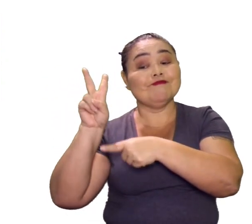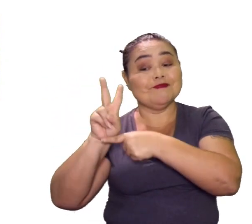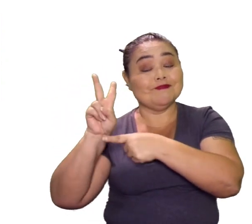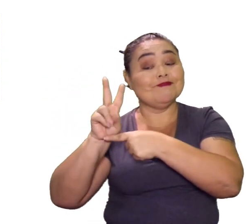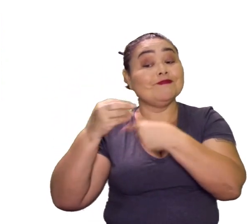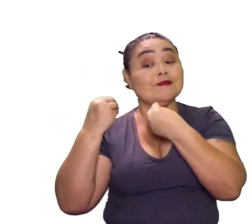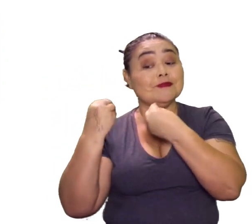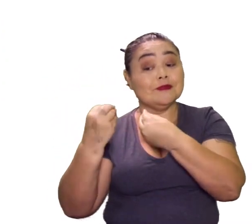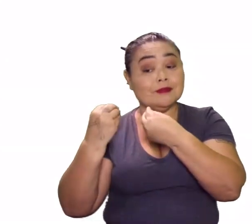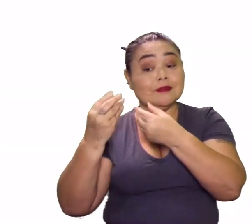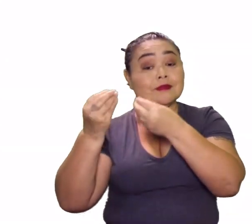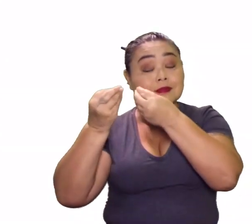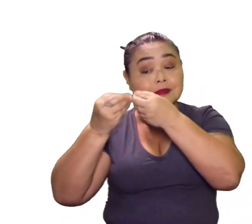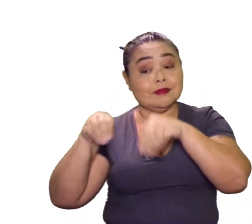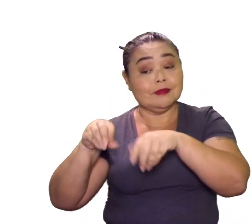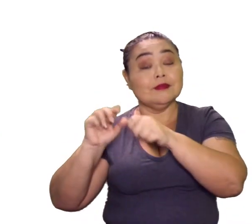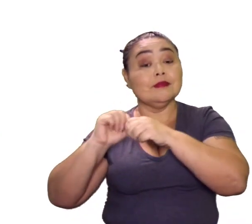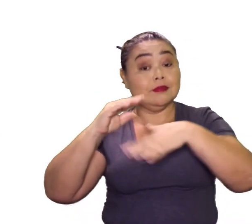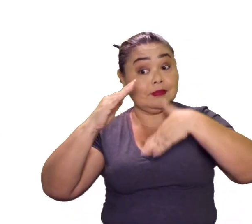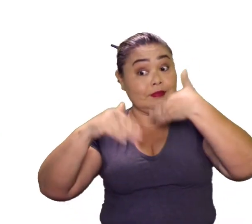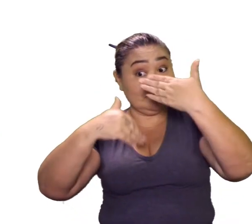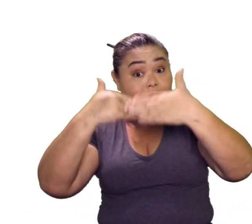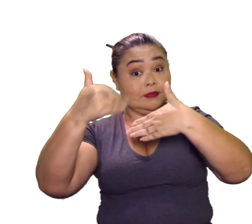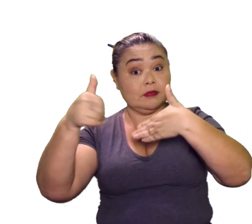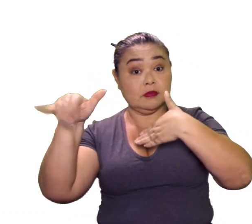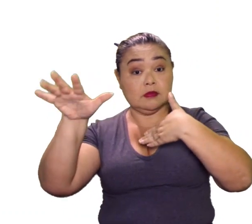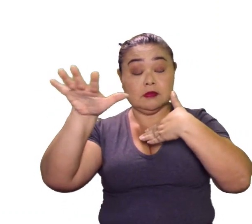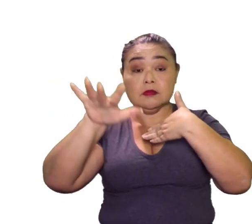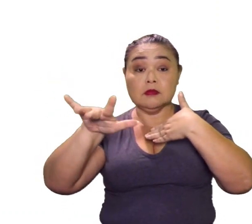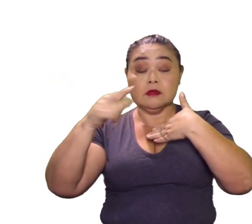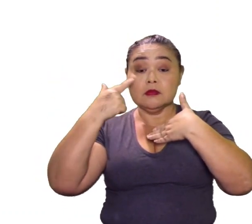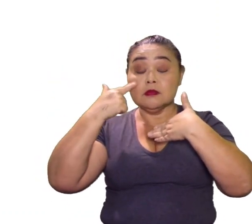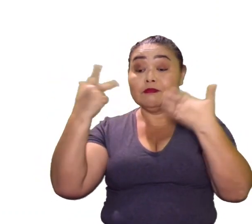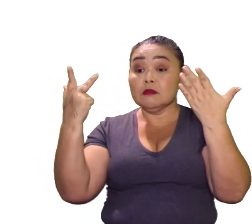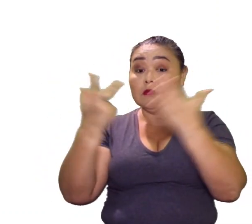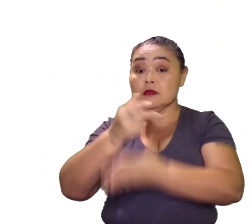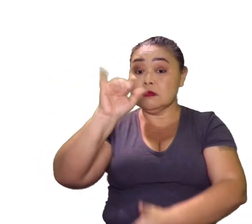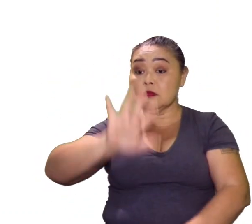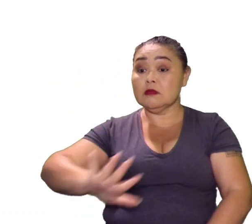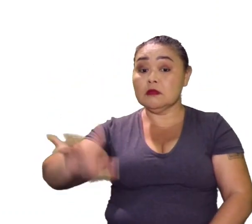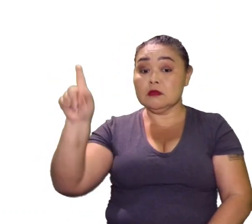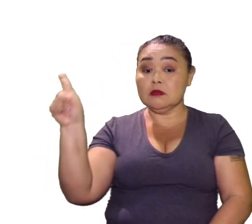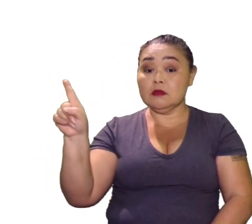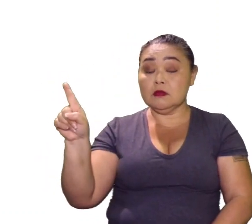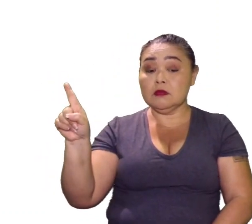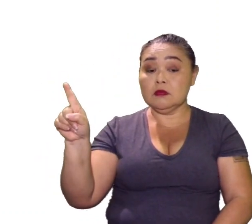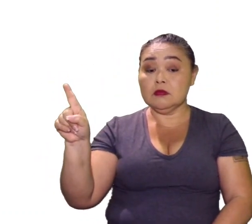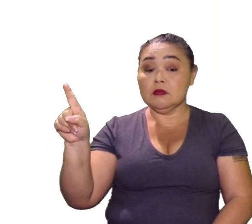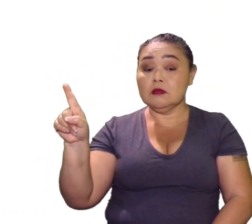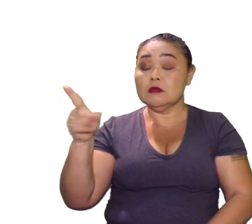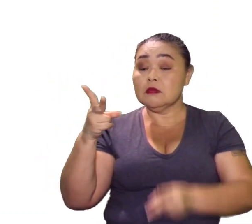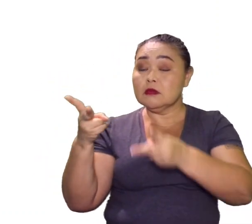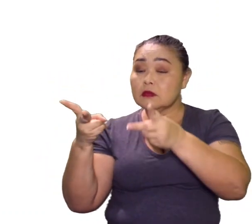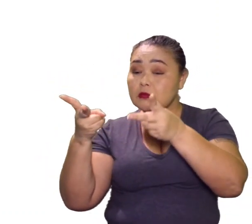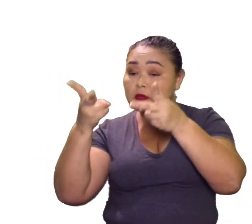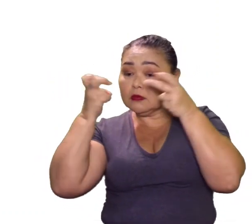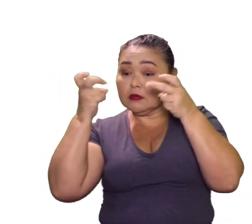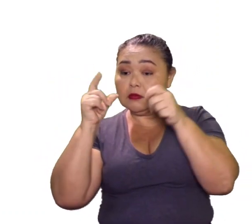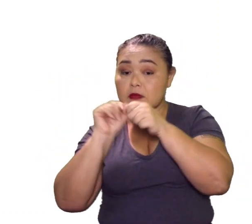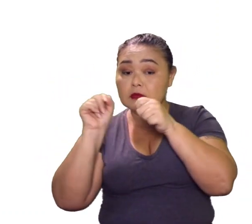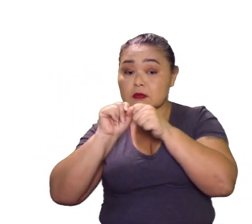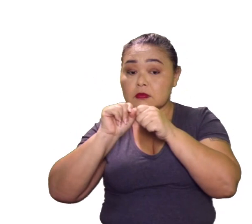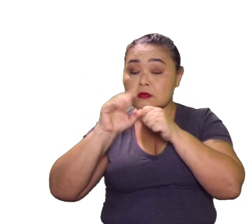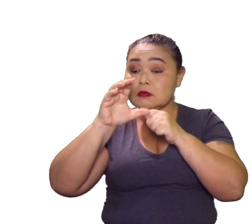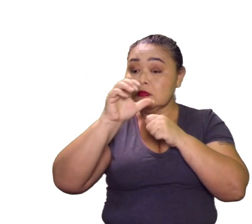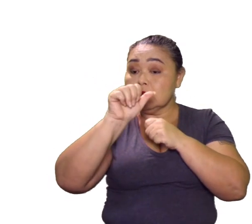para o nosso aluno. E esse desenvolvimento, olha só que imagem impactante. Você percebe que